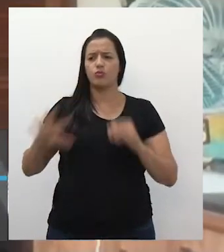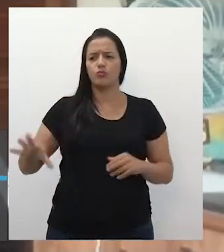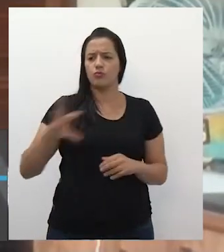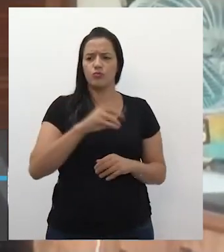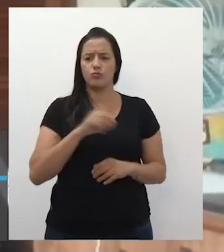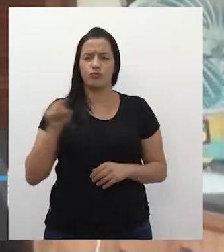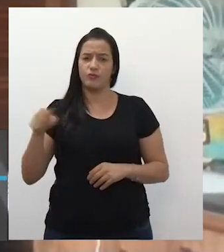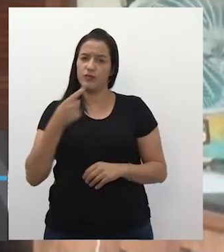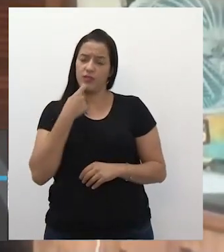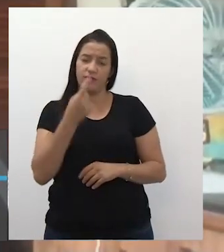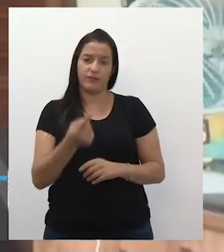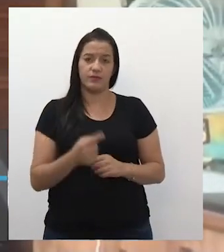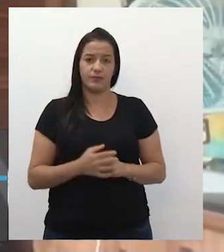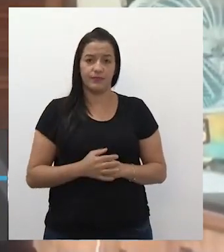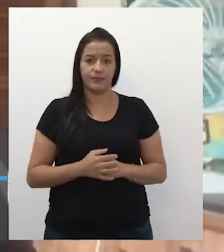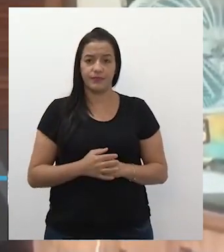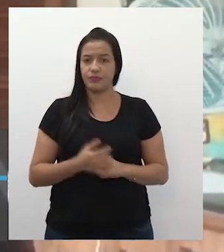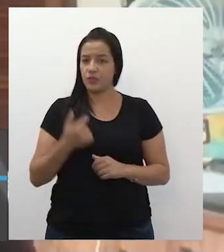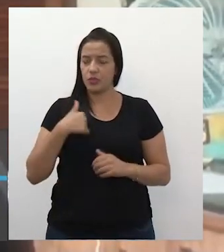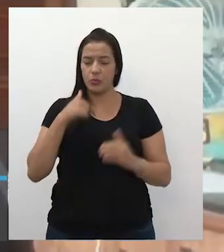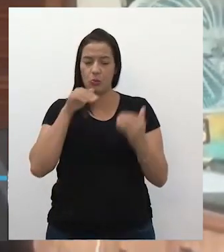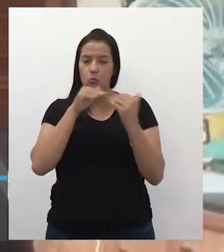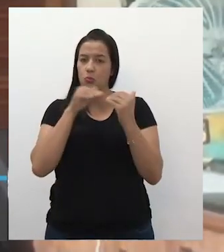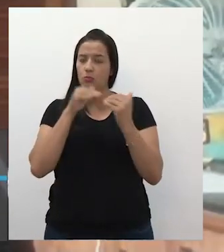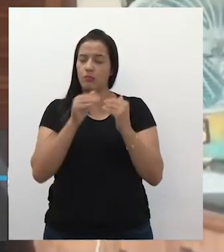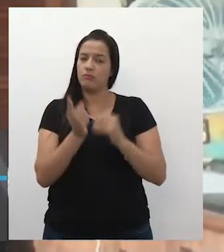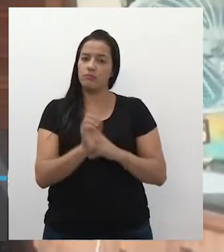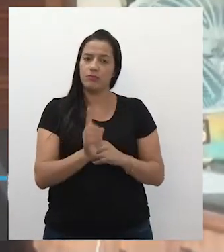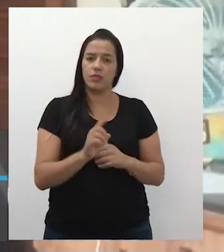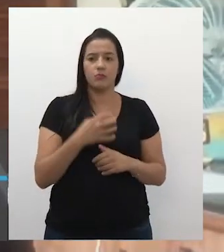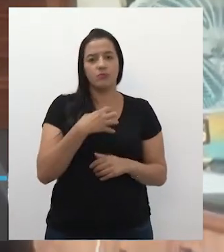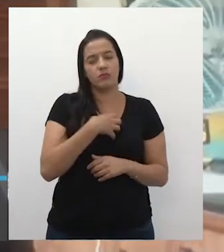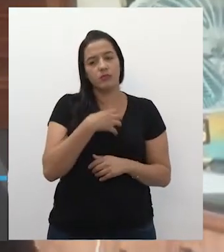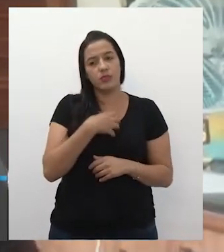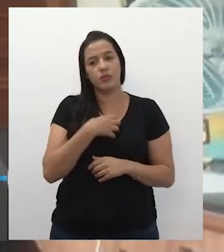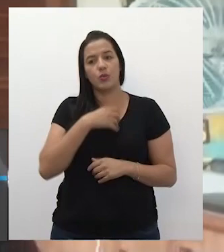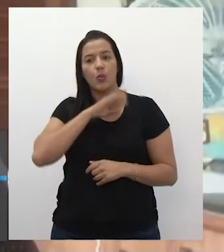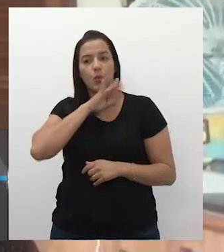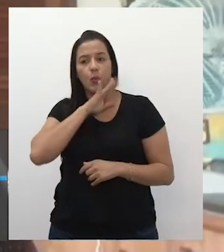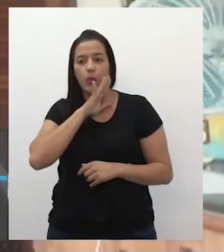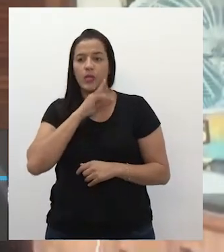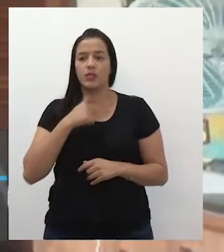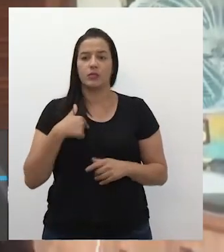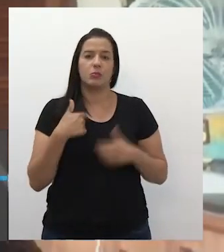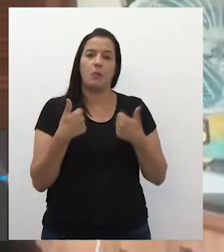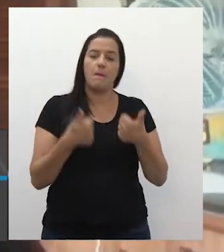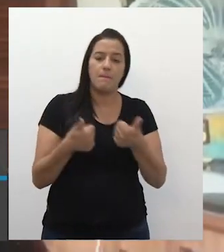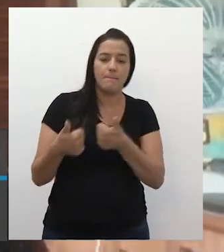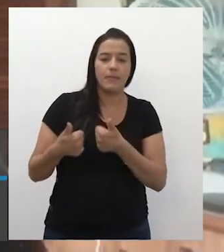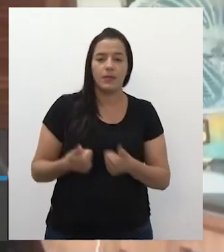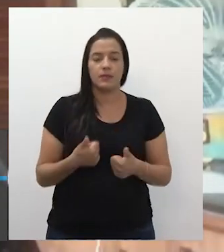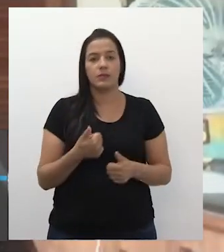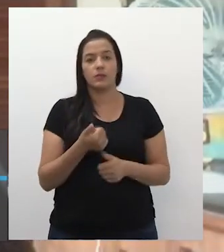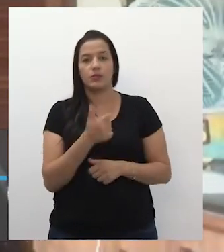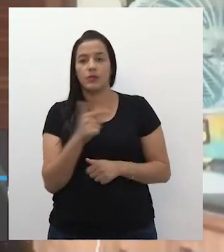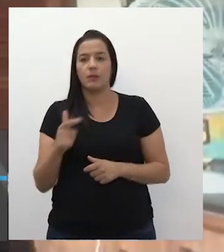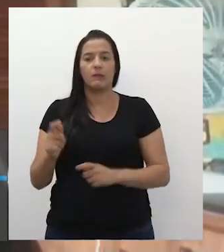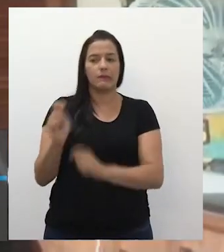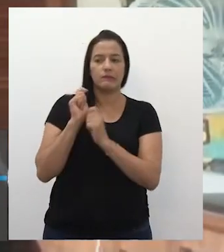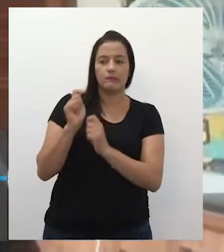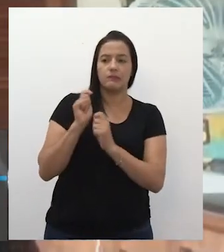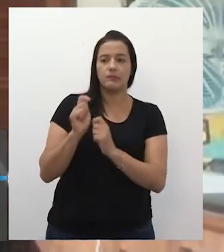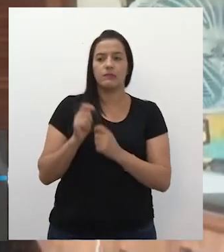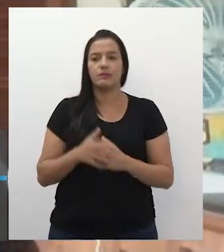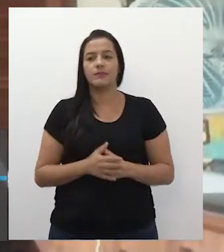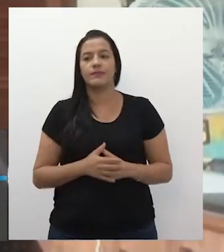mim. Eu não concordo, né? Me sinto constrangida, isso não está me fazendo bem, me parece forçado. Olha,